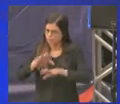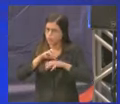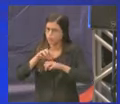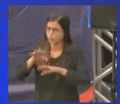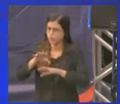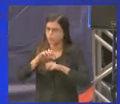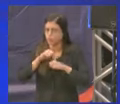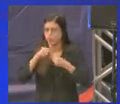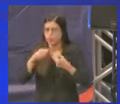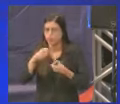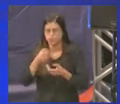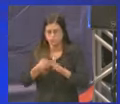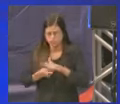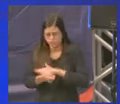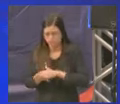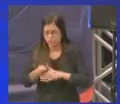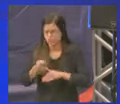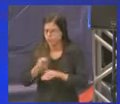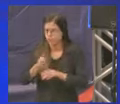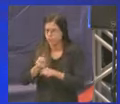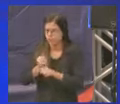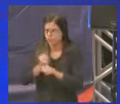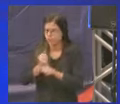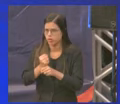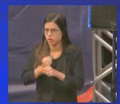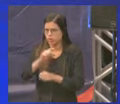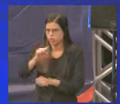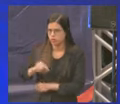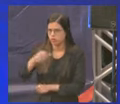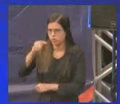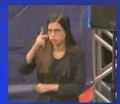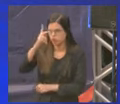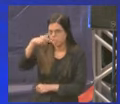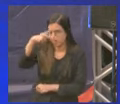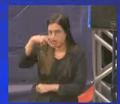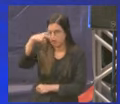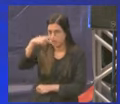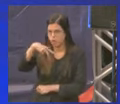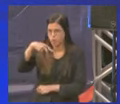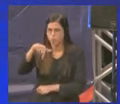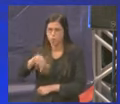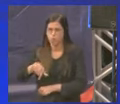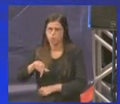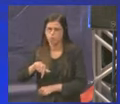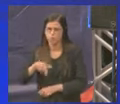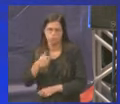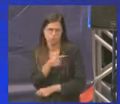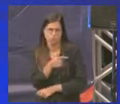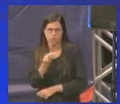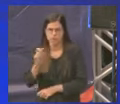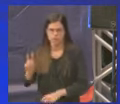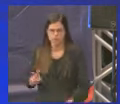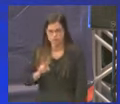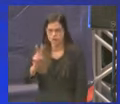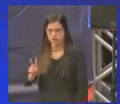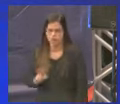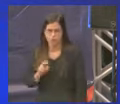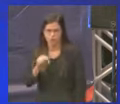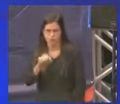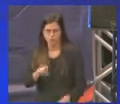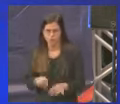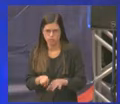décadas. E depois, então, vem Peru e Equador, não estão ali, nem em Venezuela e nem em Bolívia, que tem outros problemas políticos ainda mais